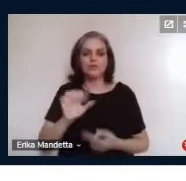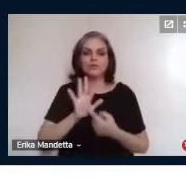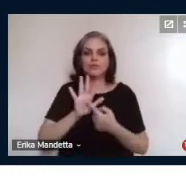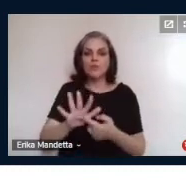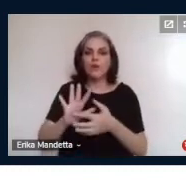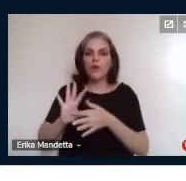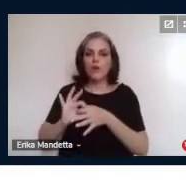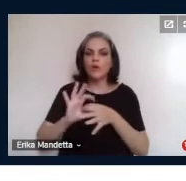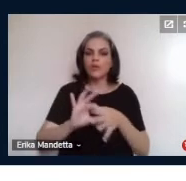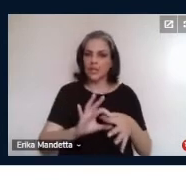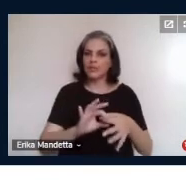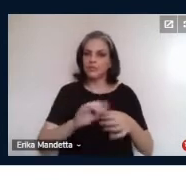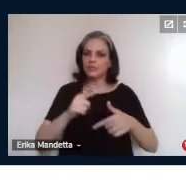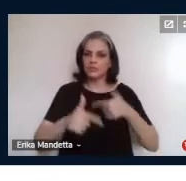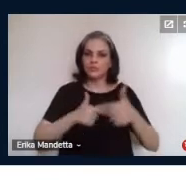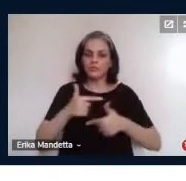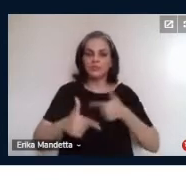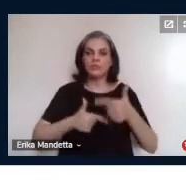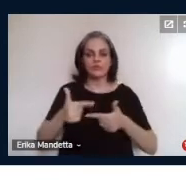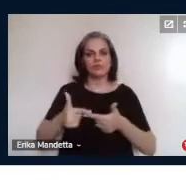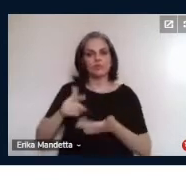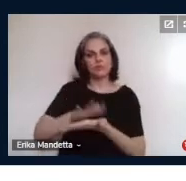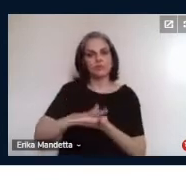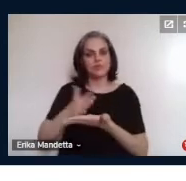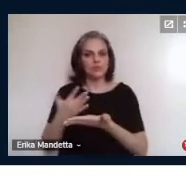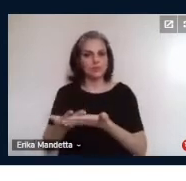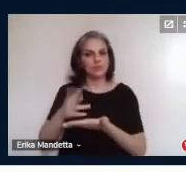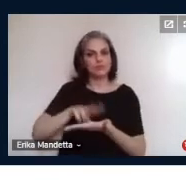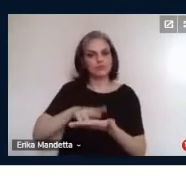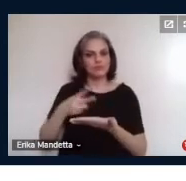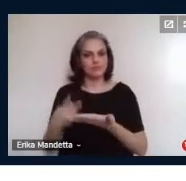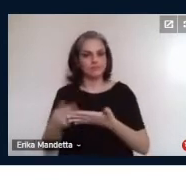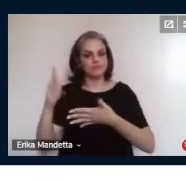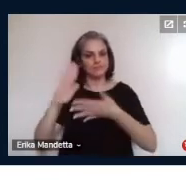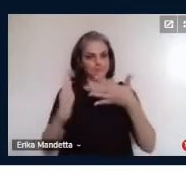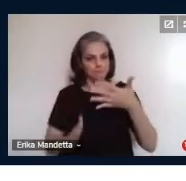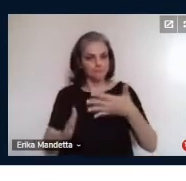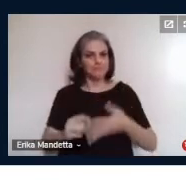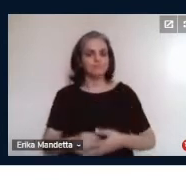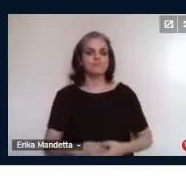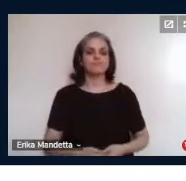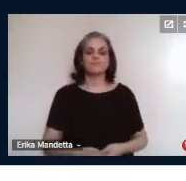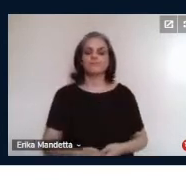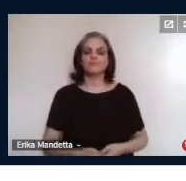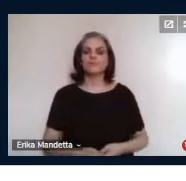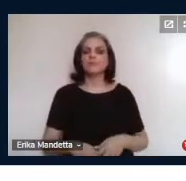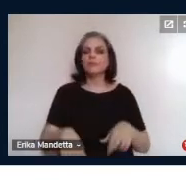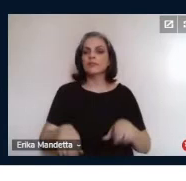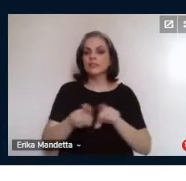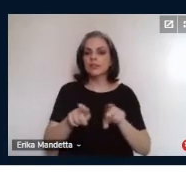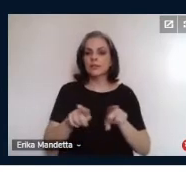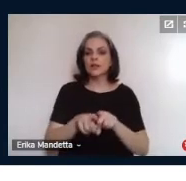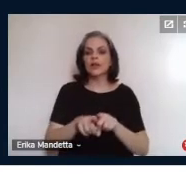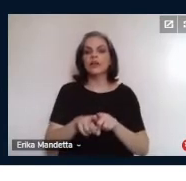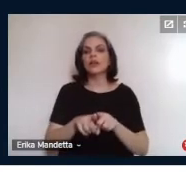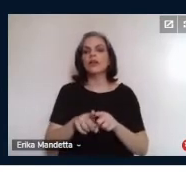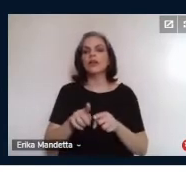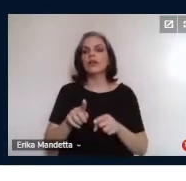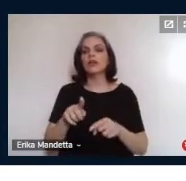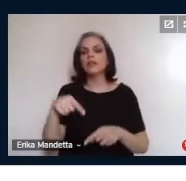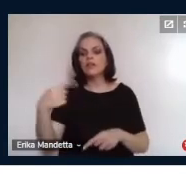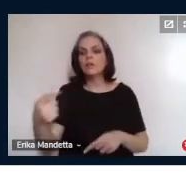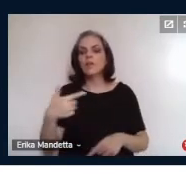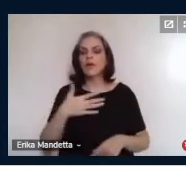de atuação do tradutor, intérprete de língua de sinais e depois eu passo a